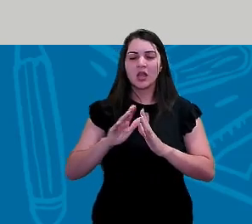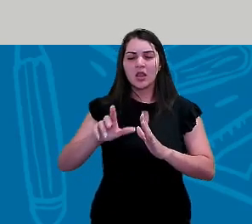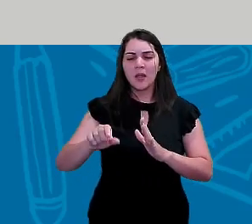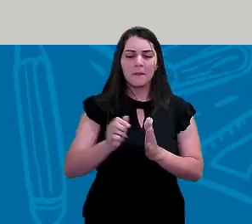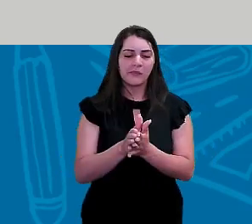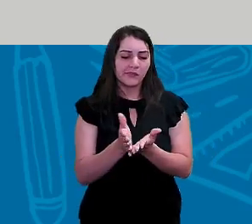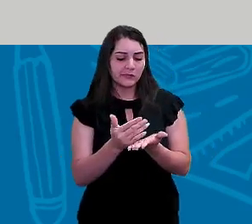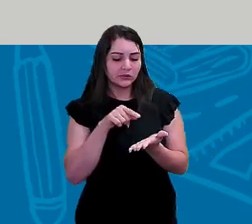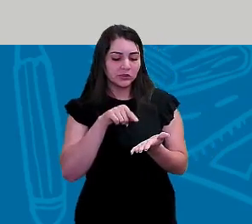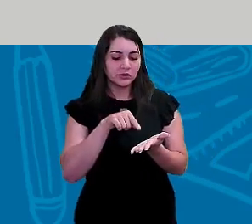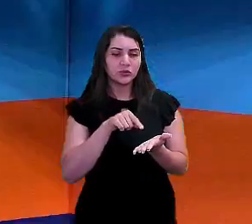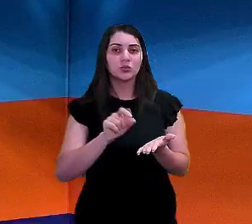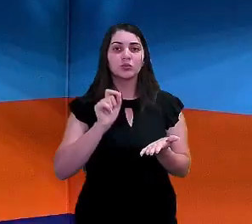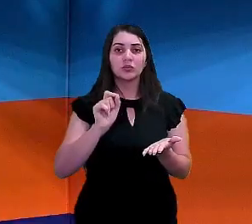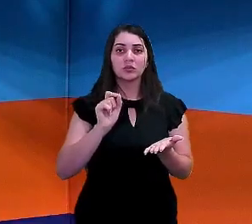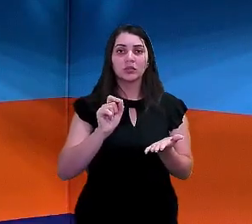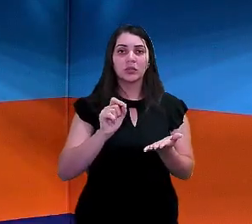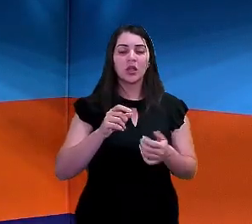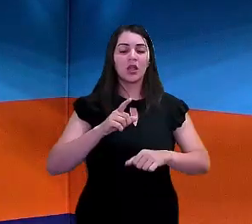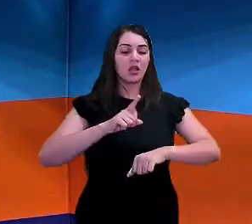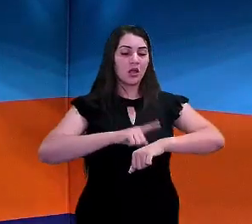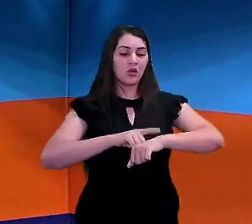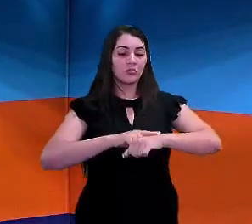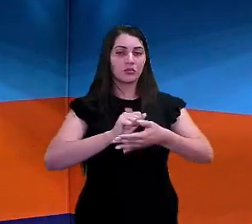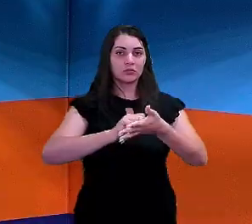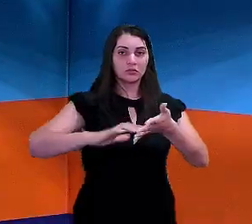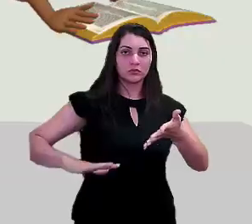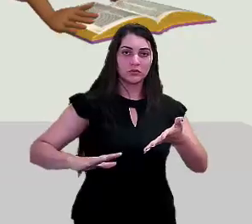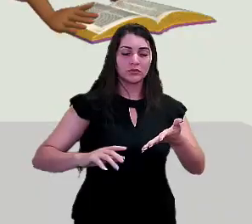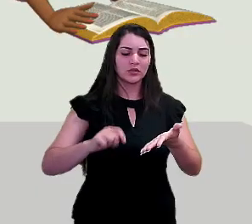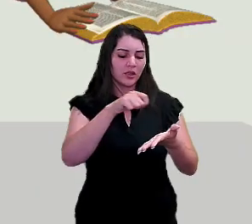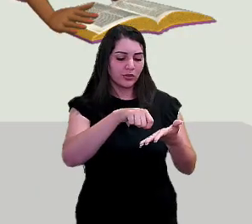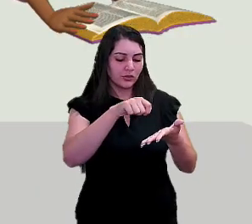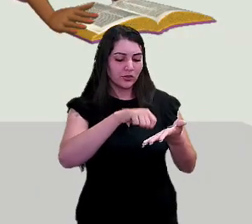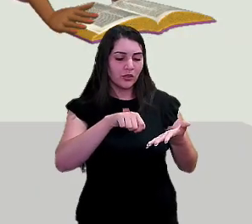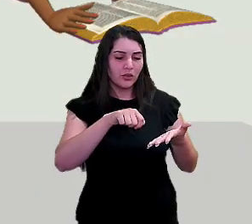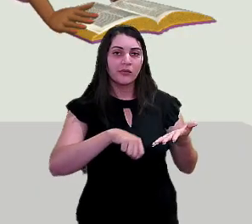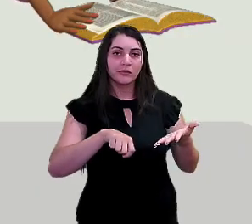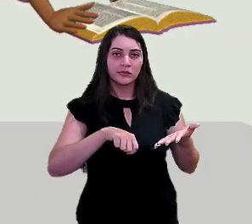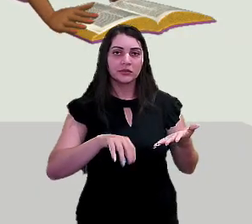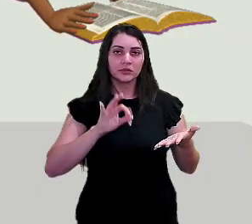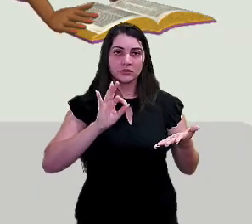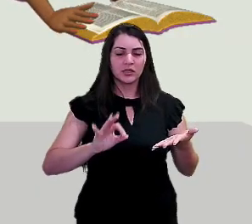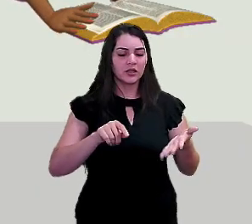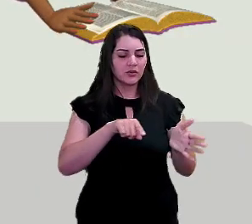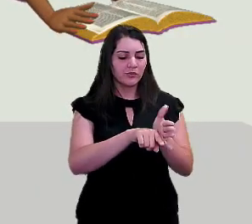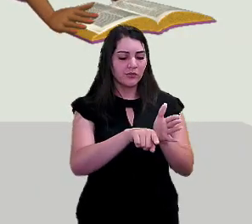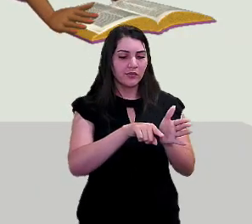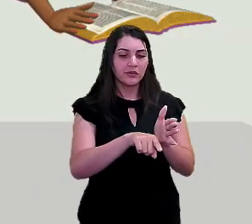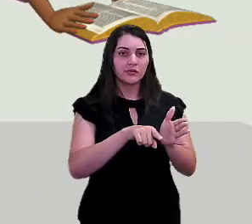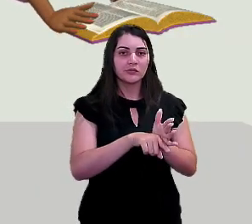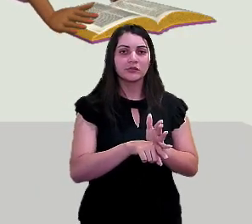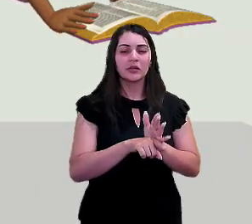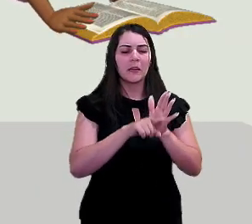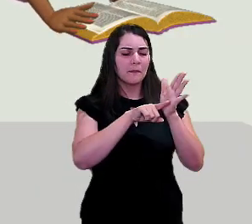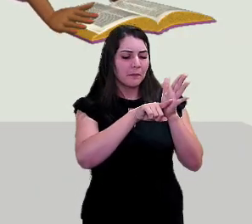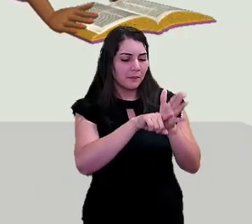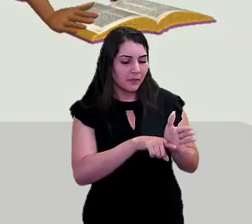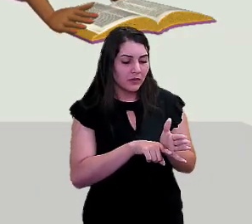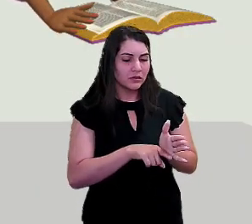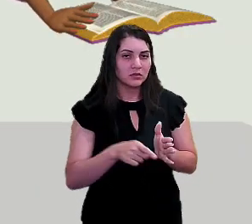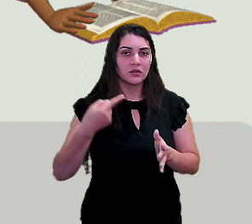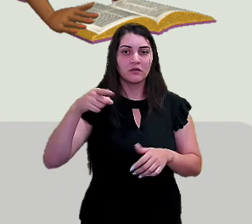certo? Para fazer essa hora da atividade. Anota, pessoal, anota essas perguntas, pesquisa, vai